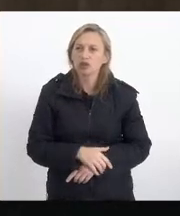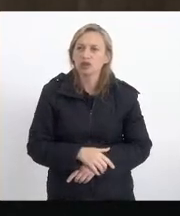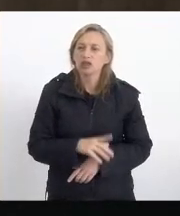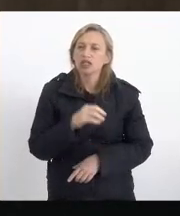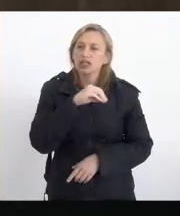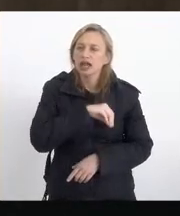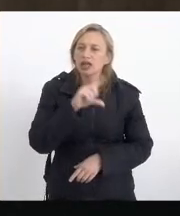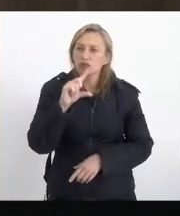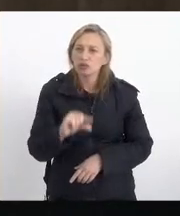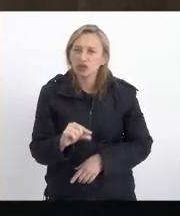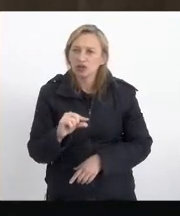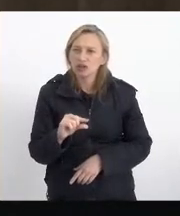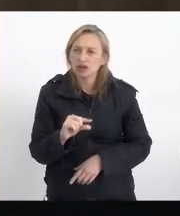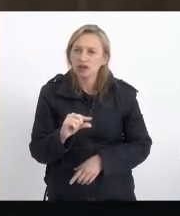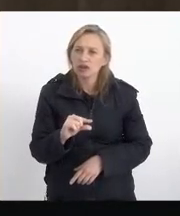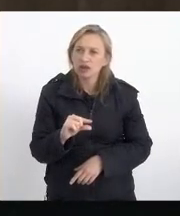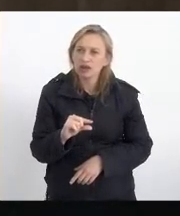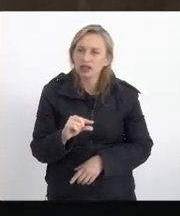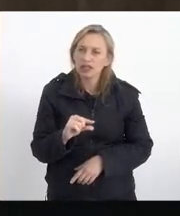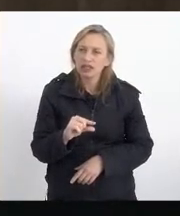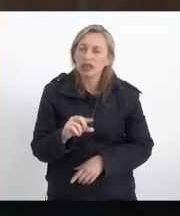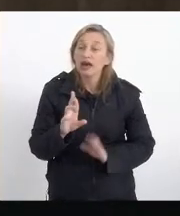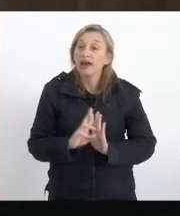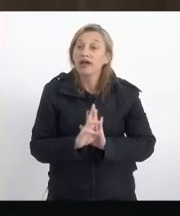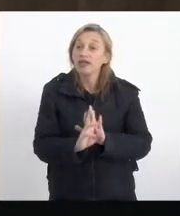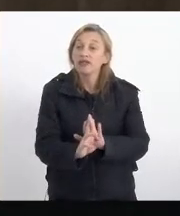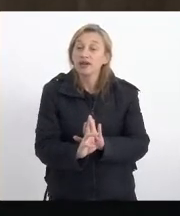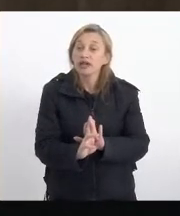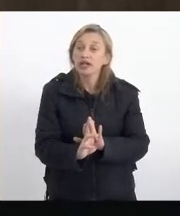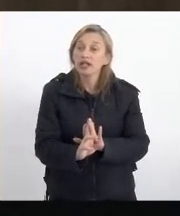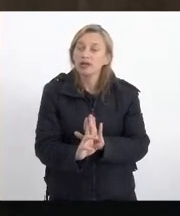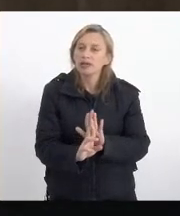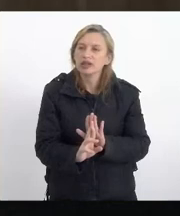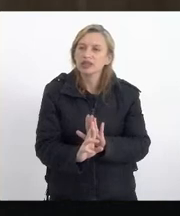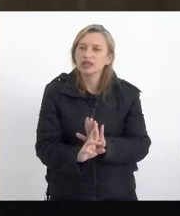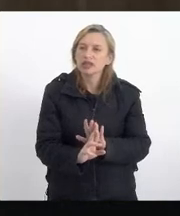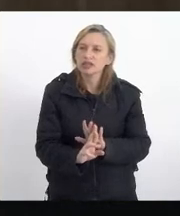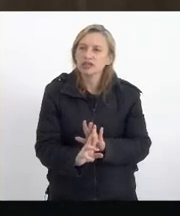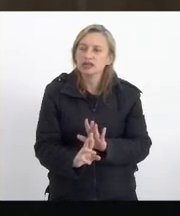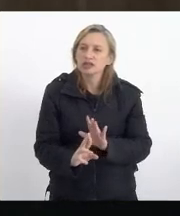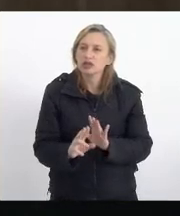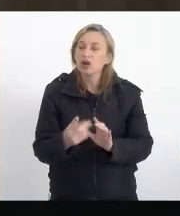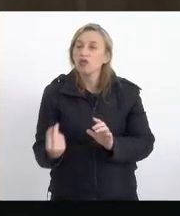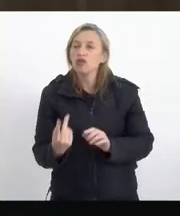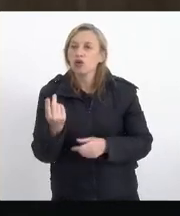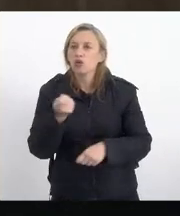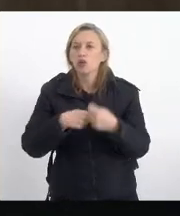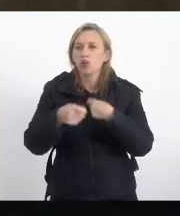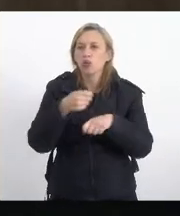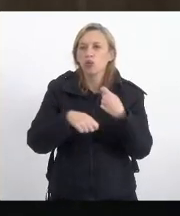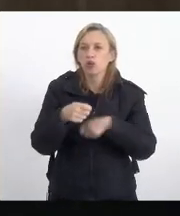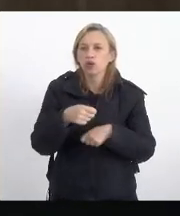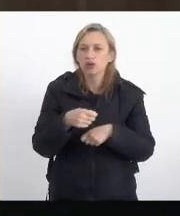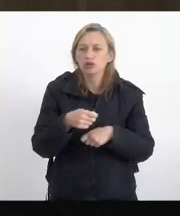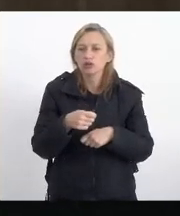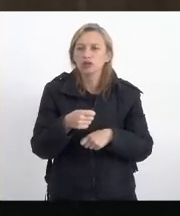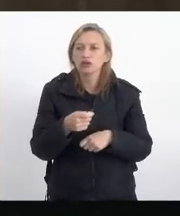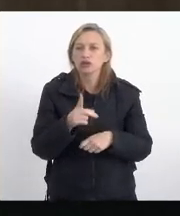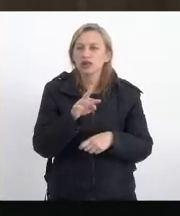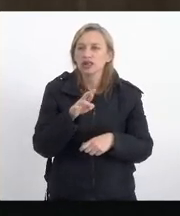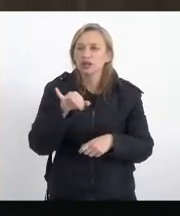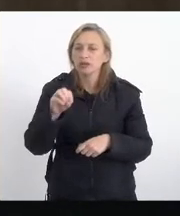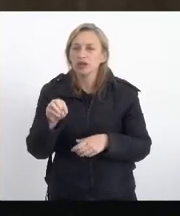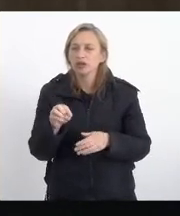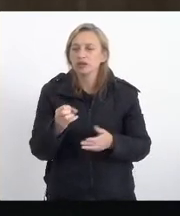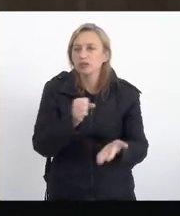salário mínimo é a referência dada a um valor econômico, montante de um rendimento básico